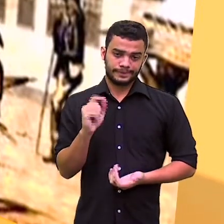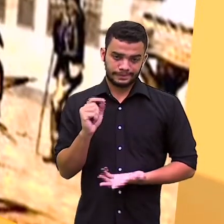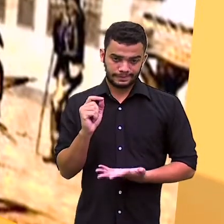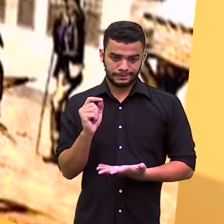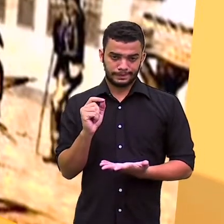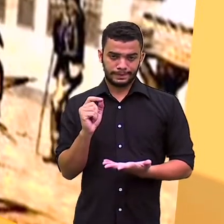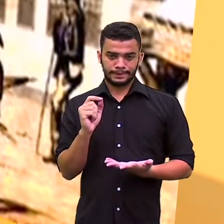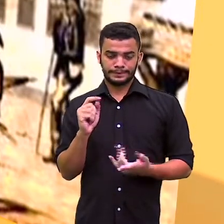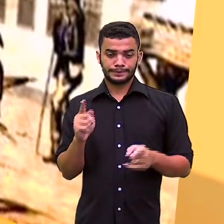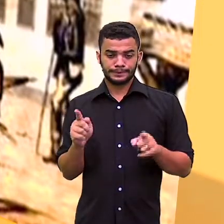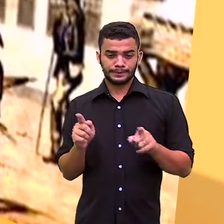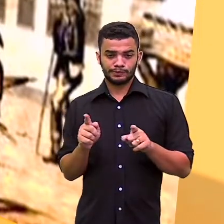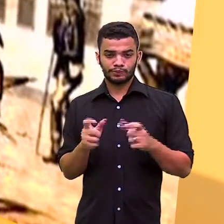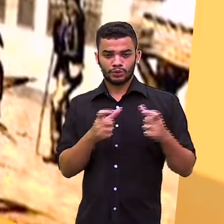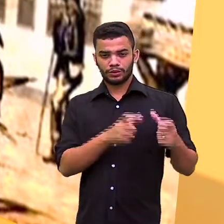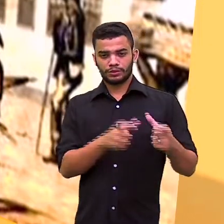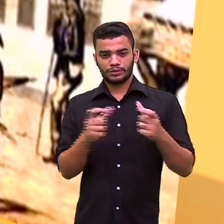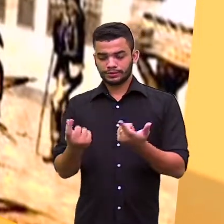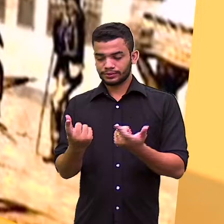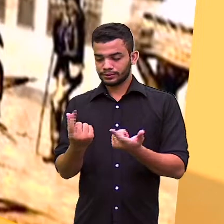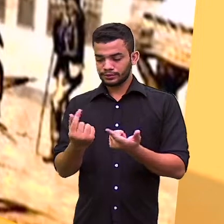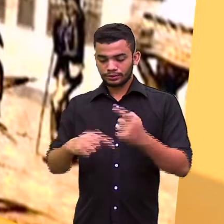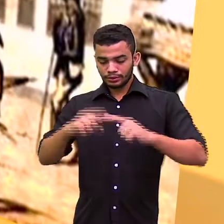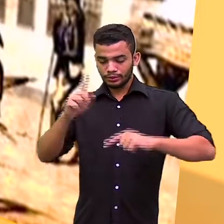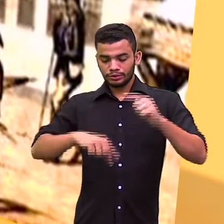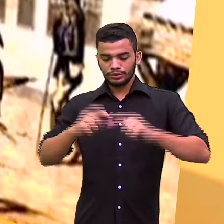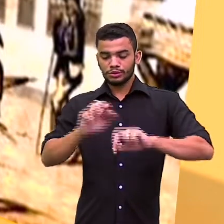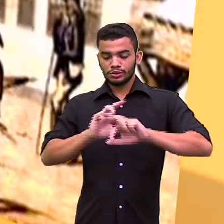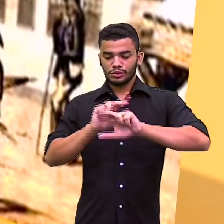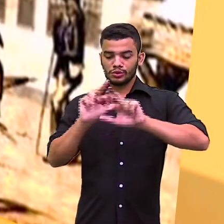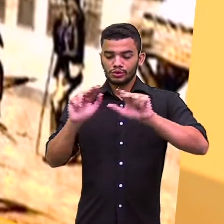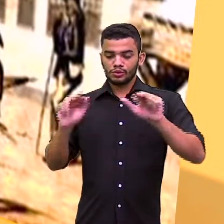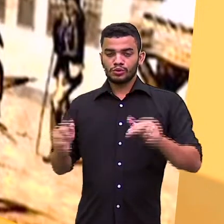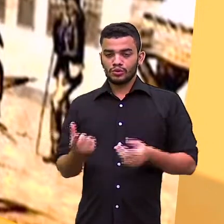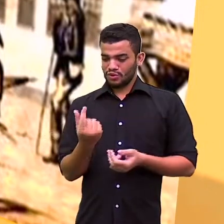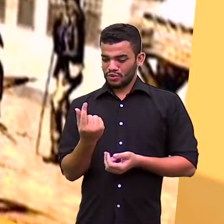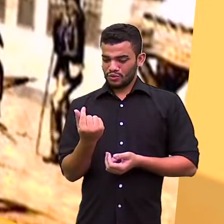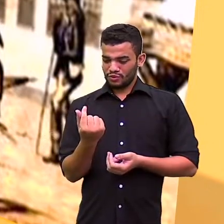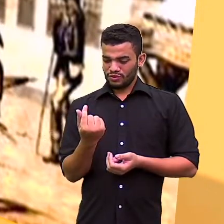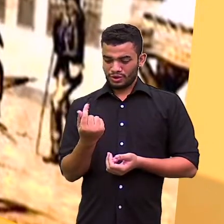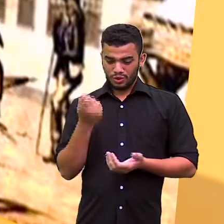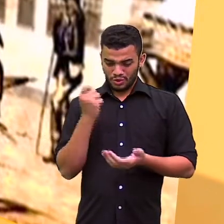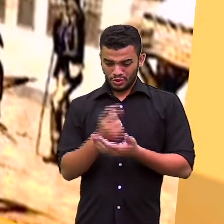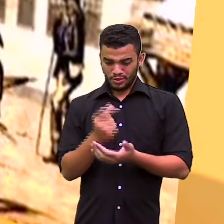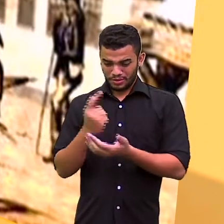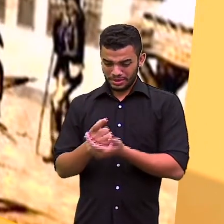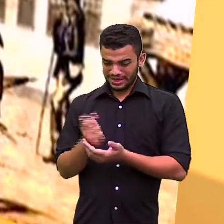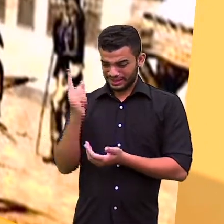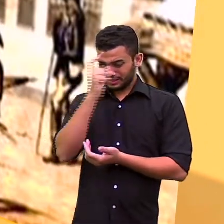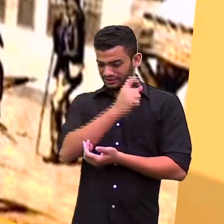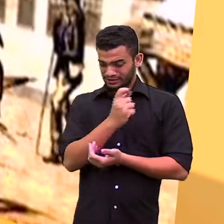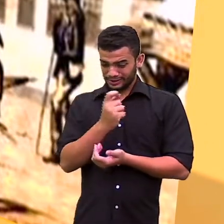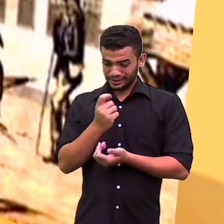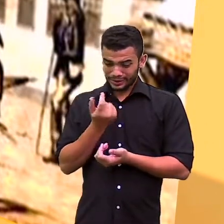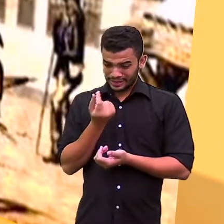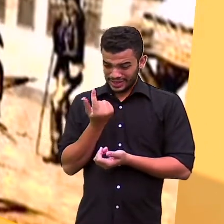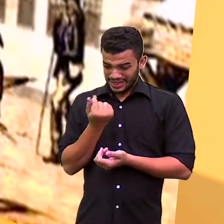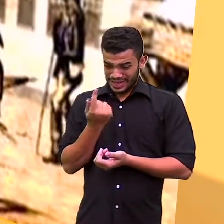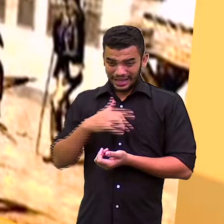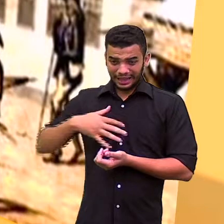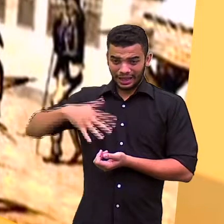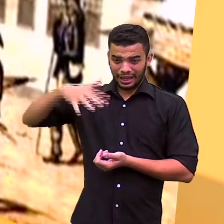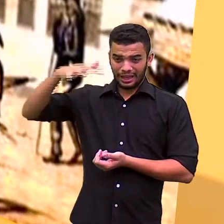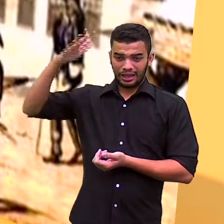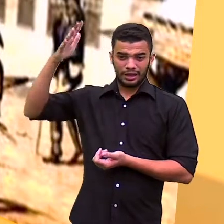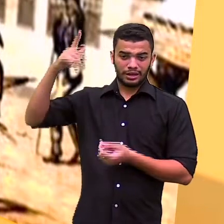o encarecimento dos produtos de primeira necessidade, a ocorrência de crises periódicas de